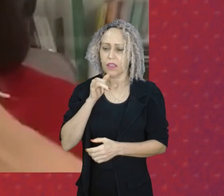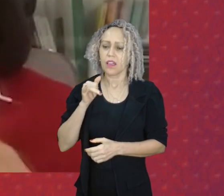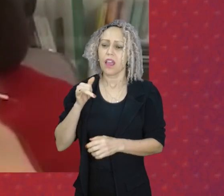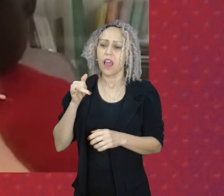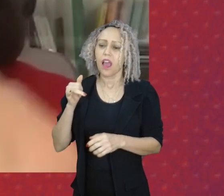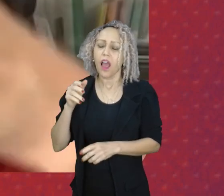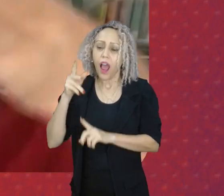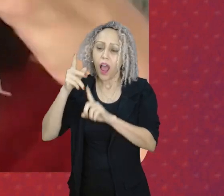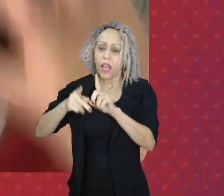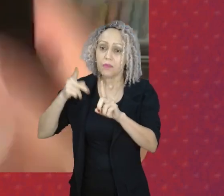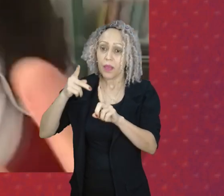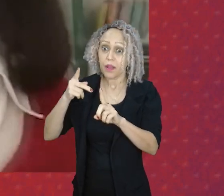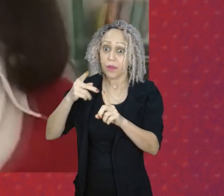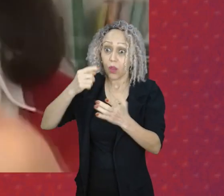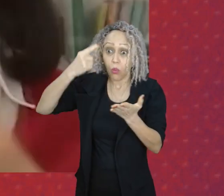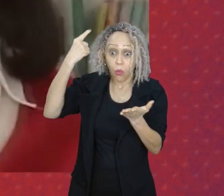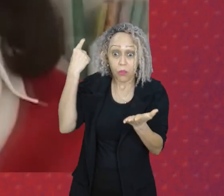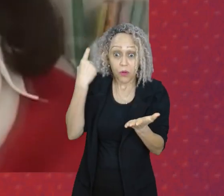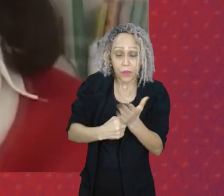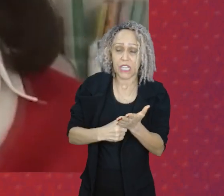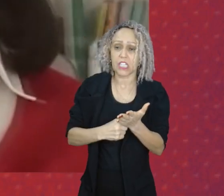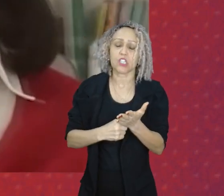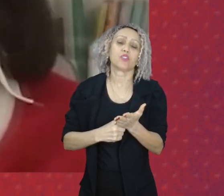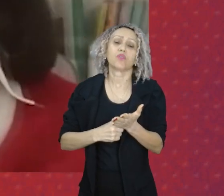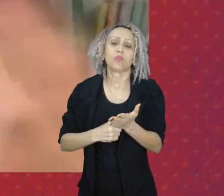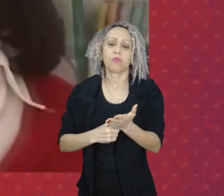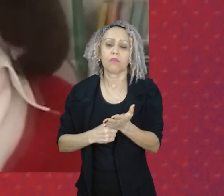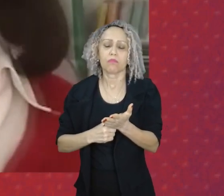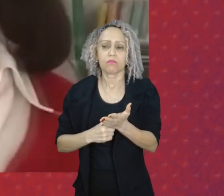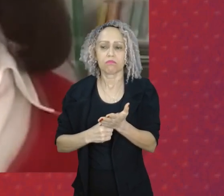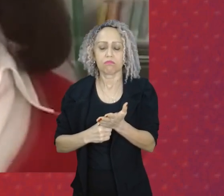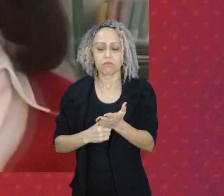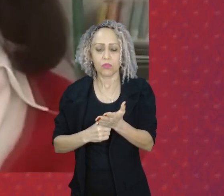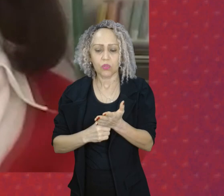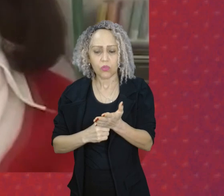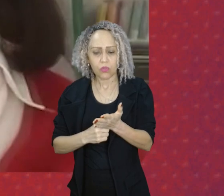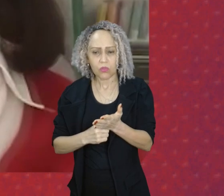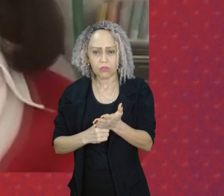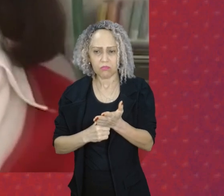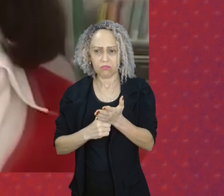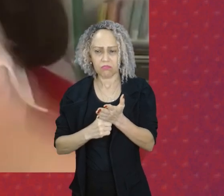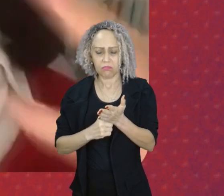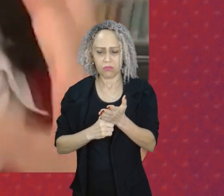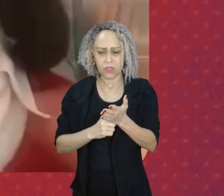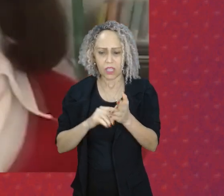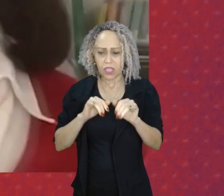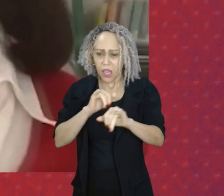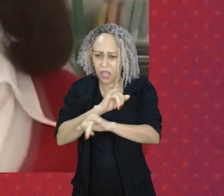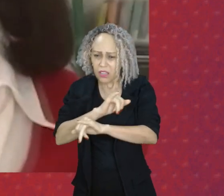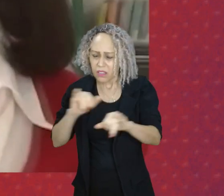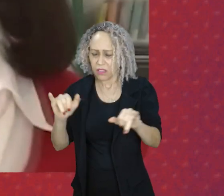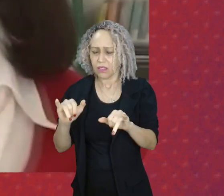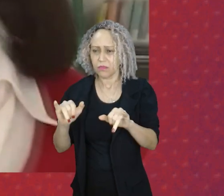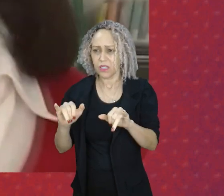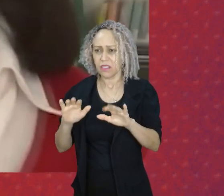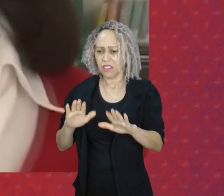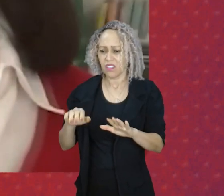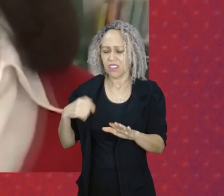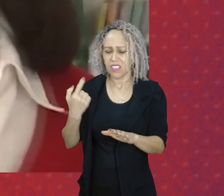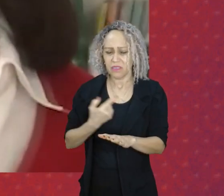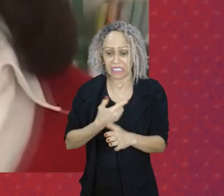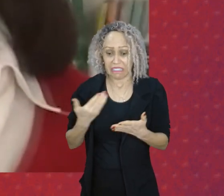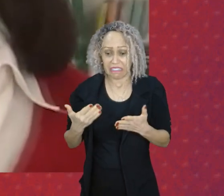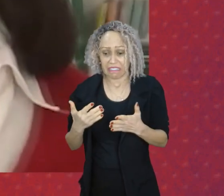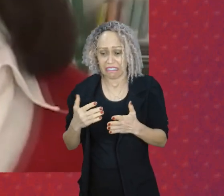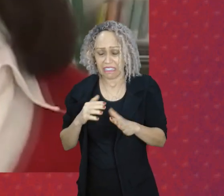a comunicação, isso hoje é muito importante. Quando a gente vive esse tempo das fake news,